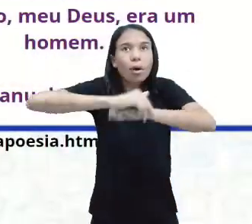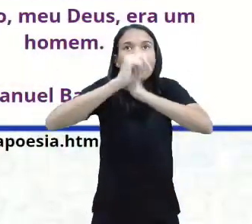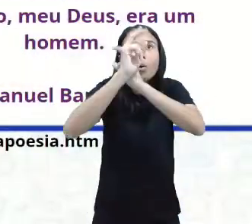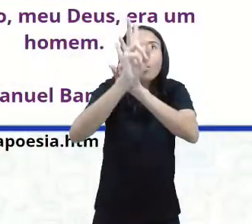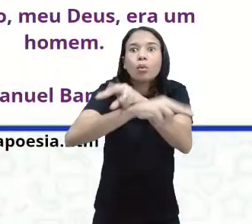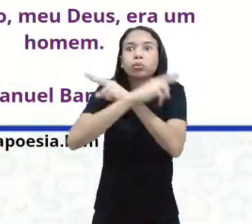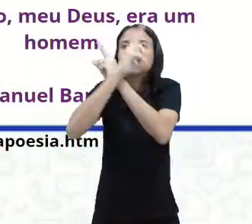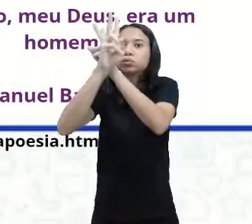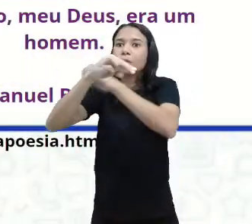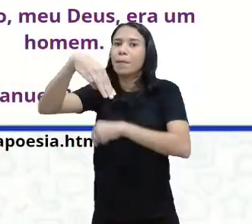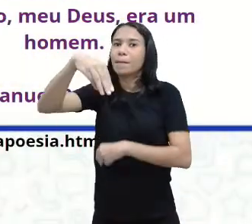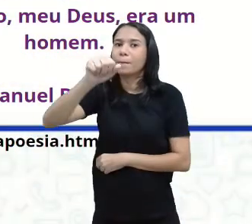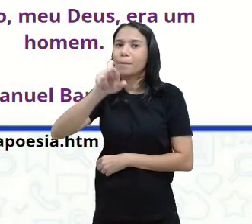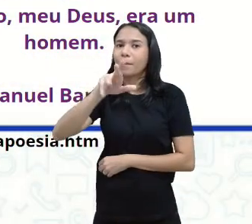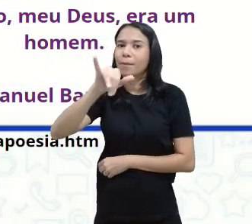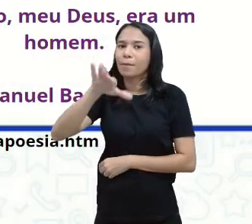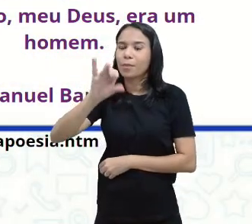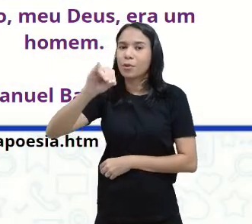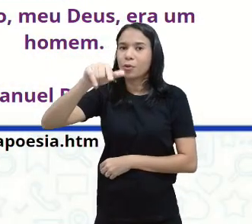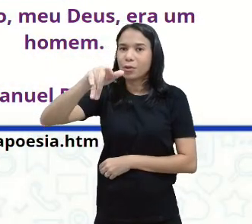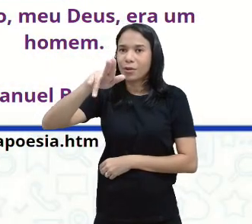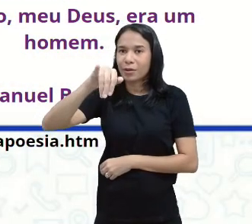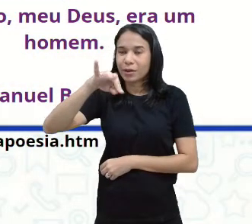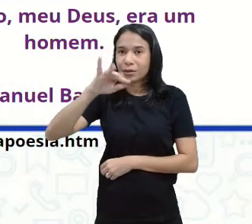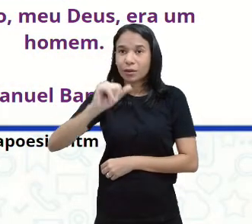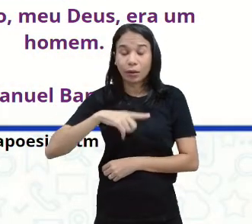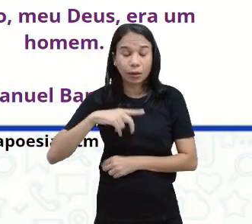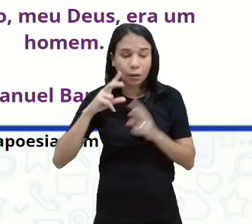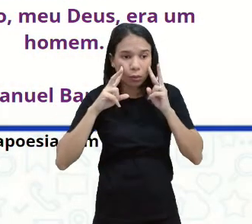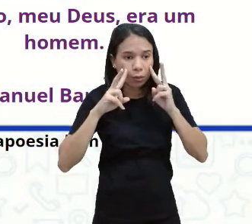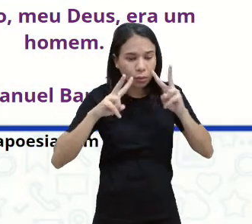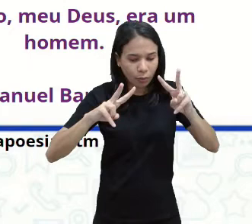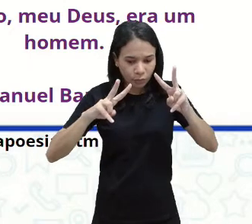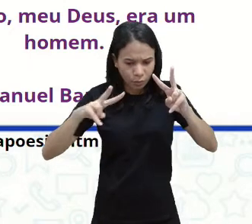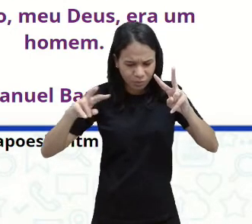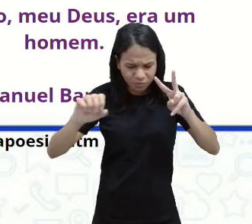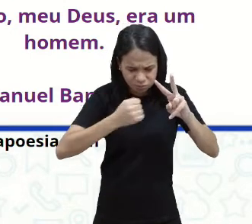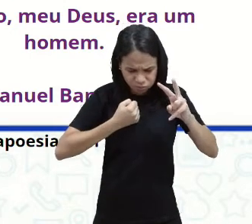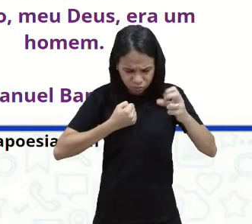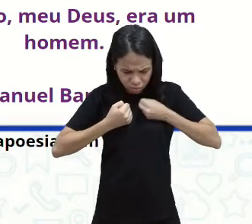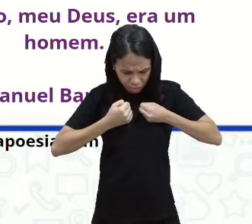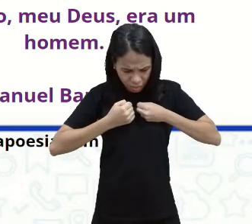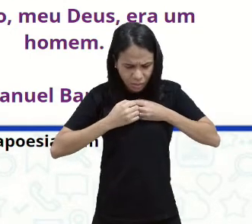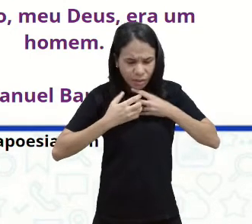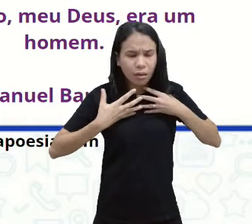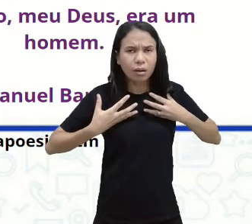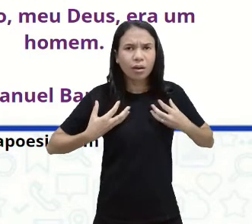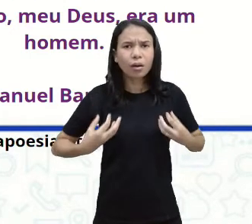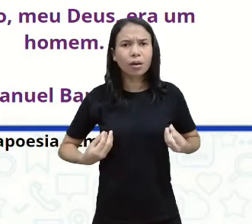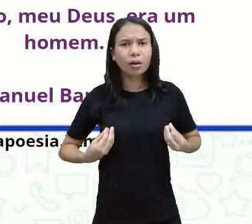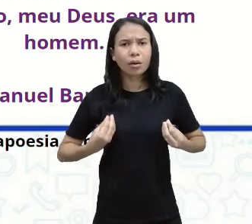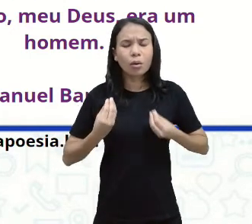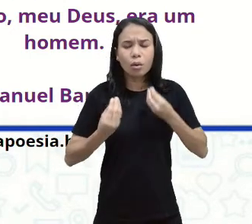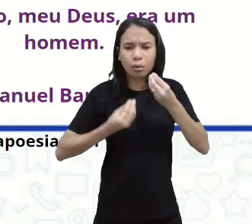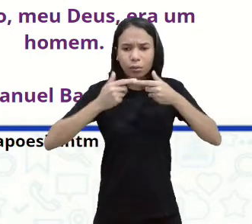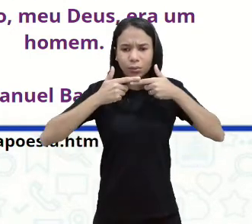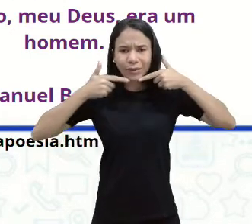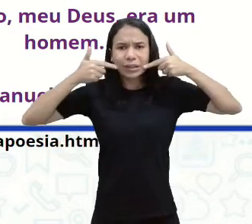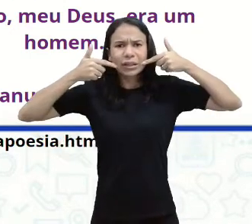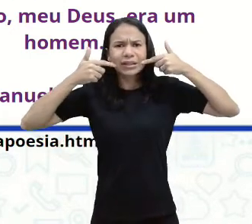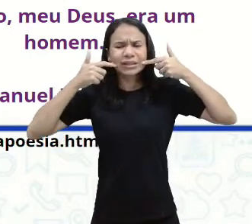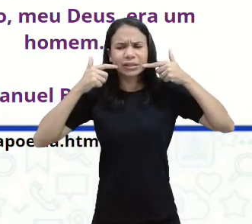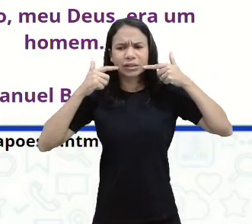do Grande, do Mário Quintana. Né? Da primeira vez em que me assassinaram, perdi um jeito de sorrir que eu